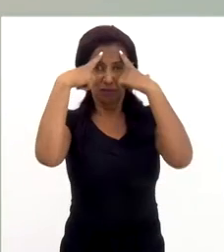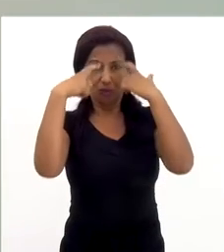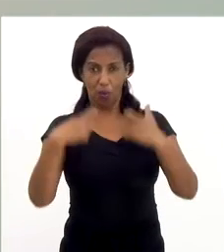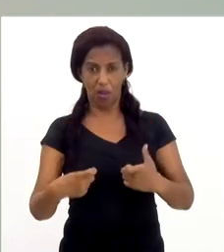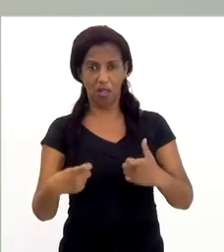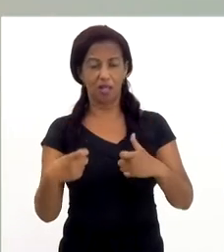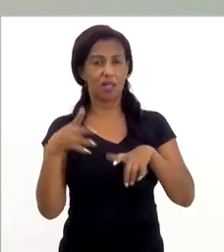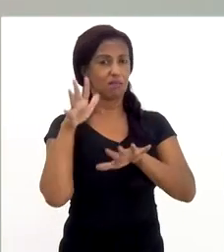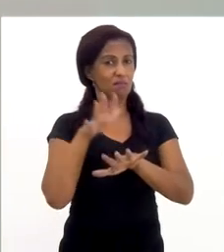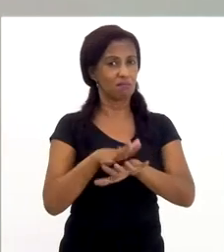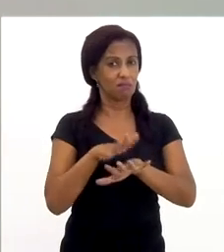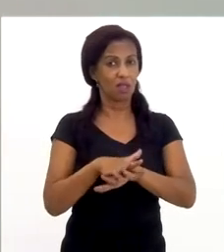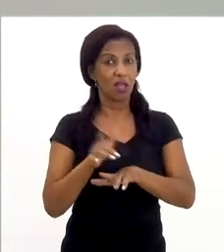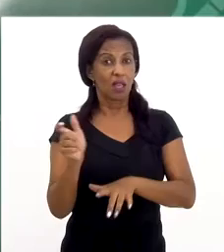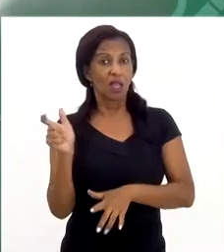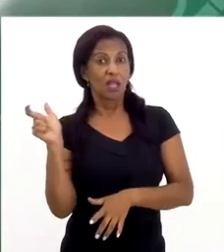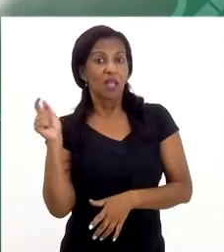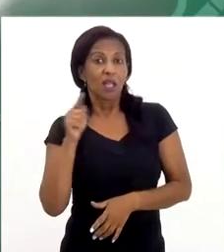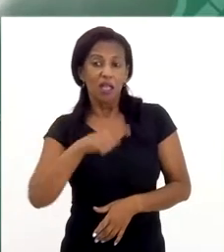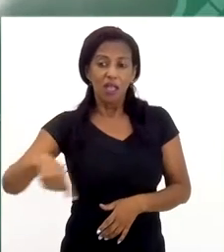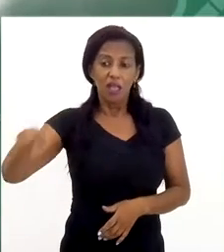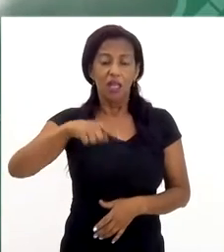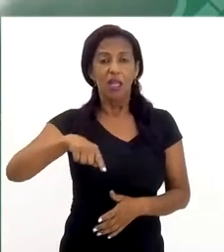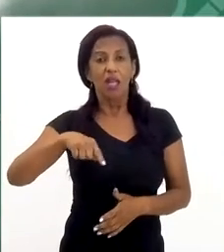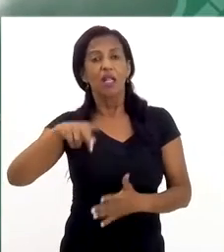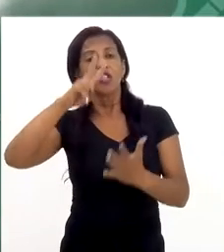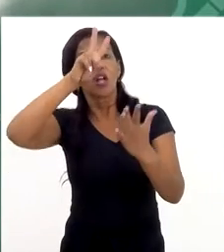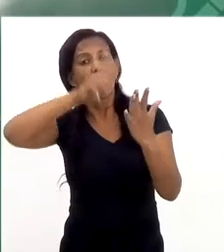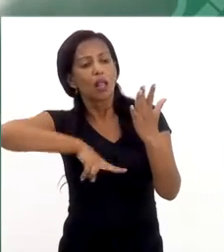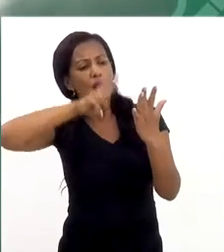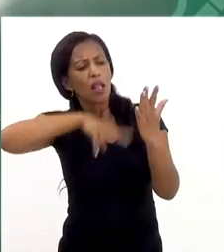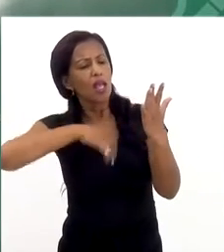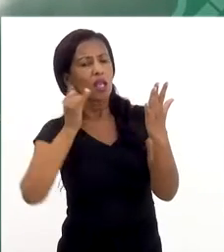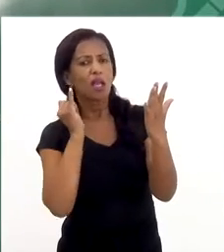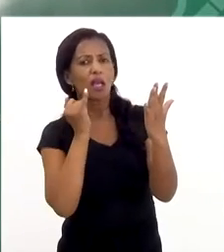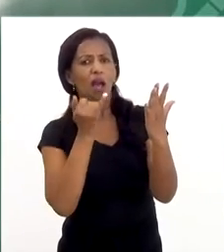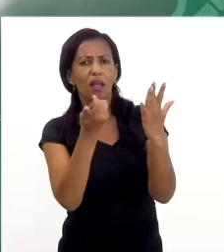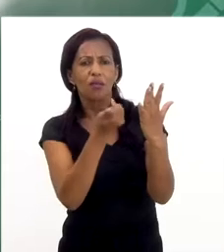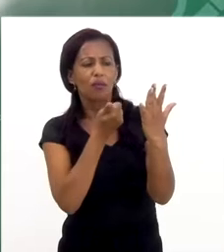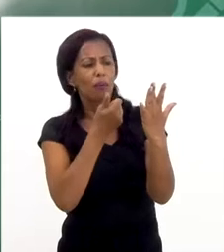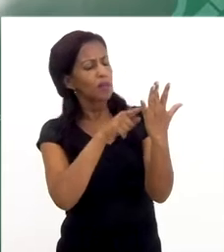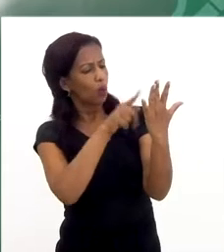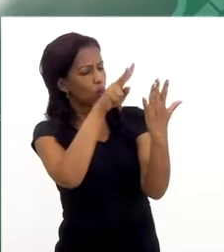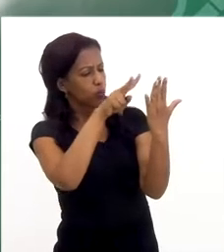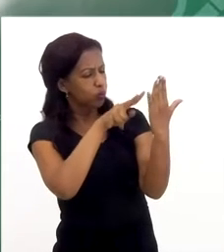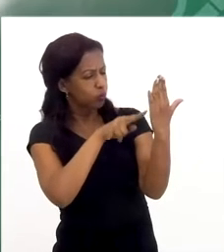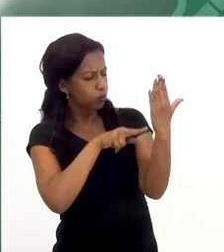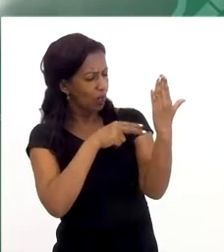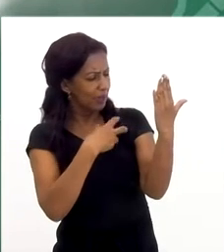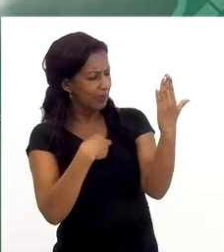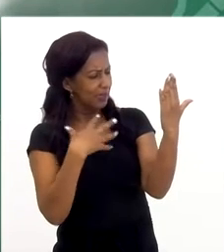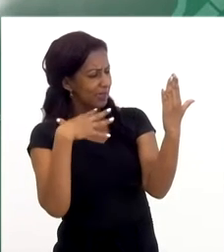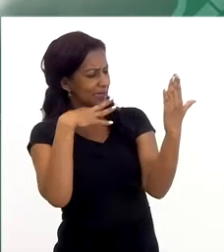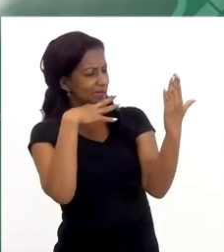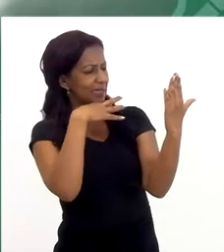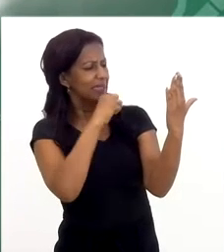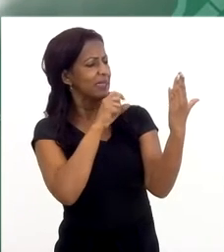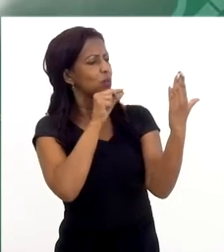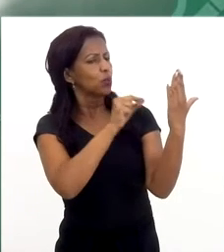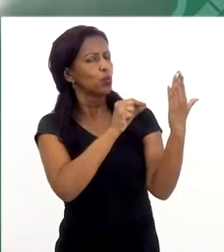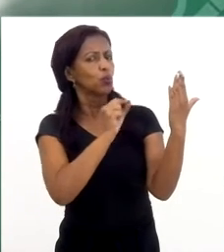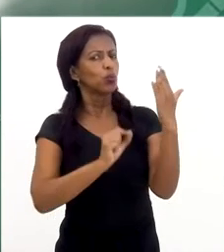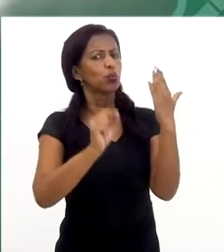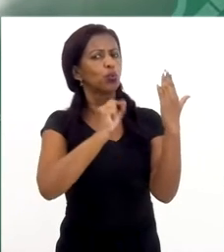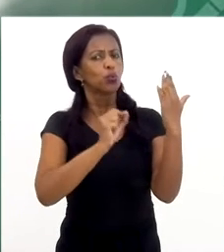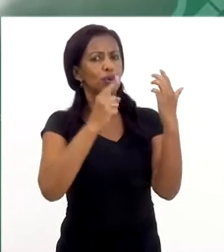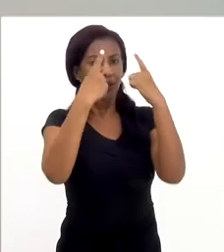que ela está colocando E aí eles recebem né eles leem aquela informação e aí com isso eles começam a